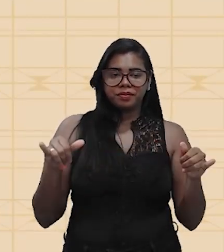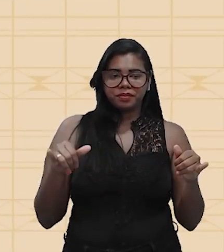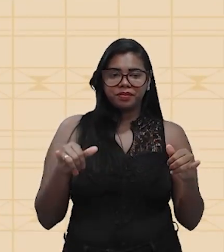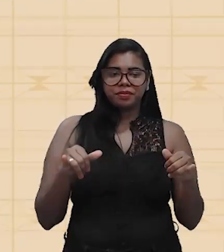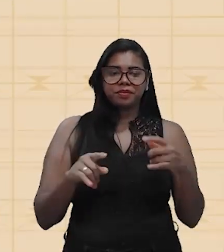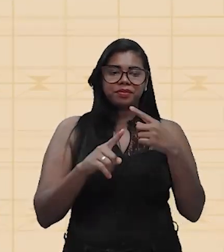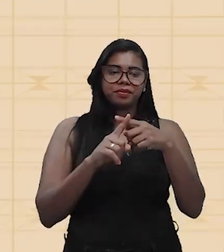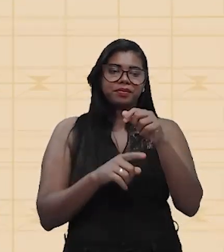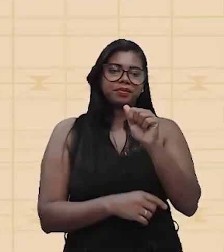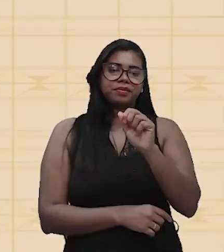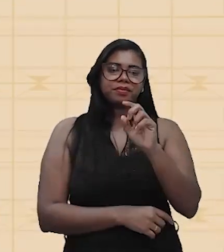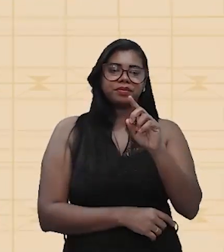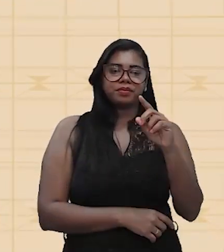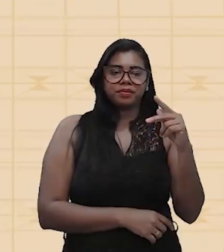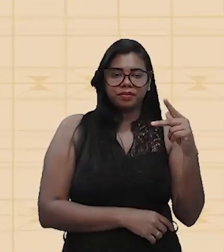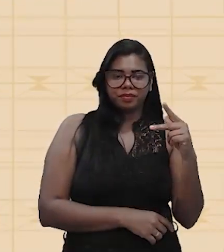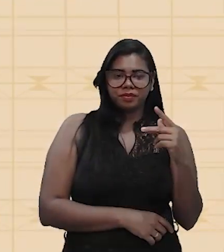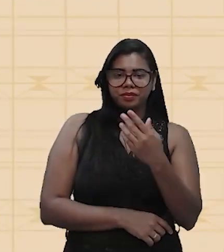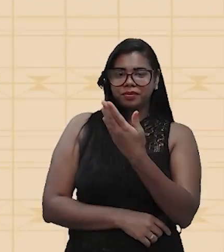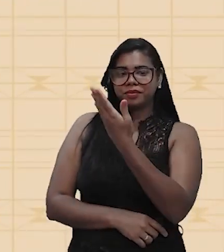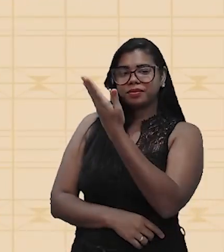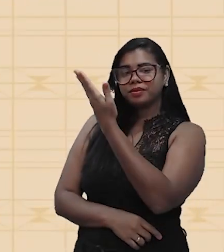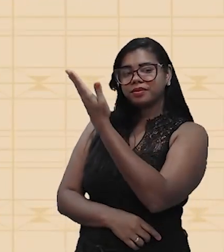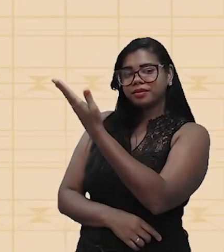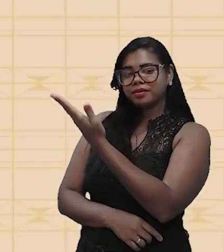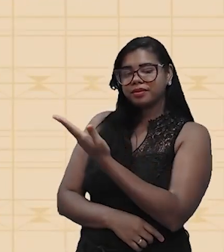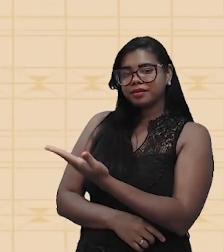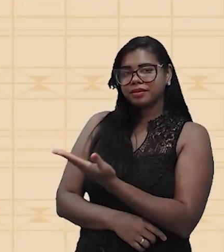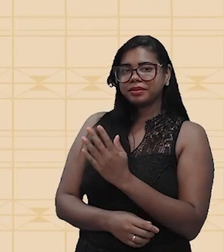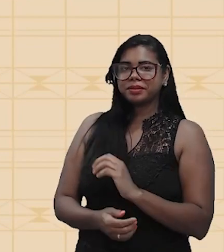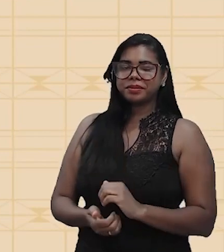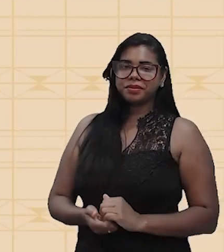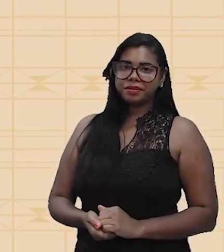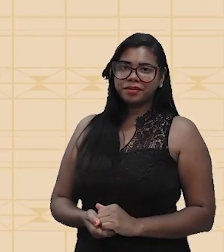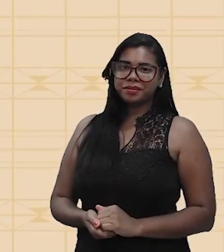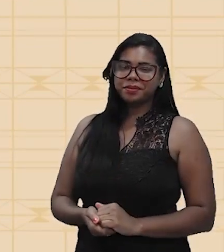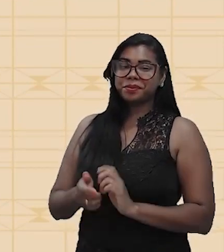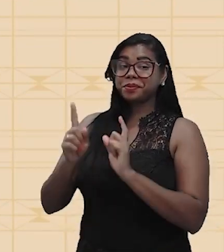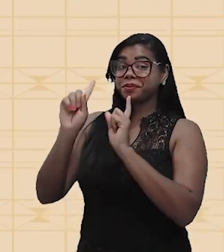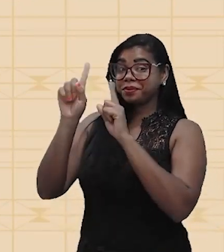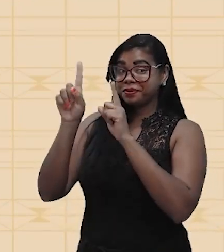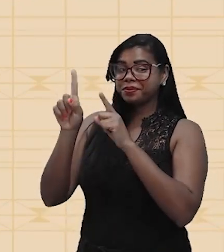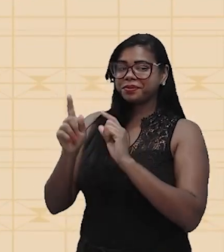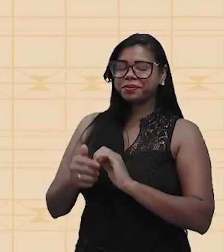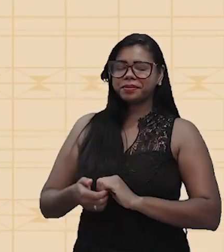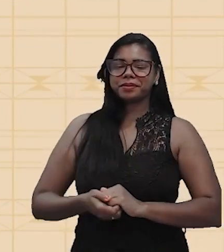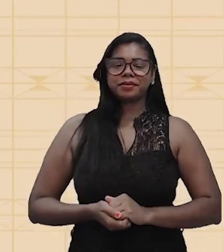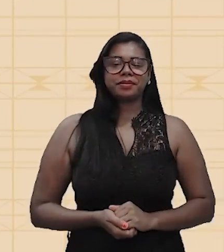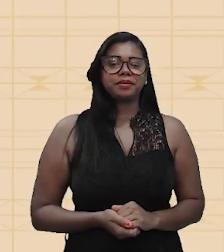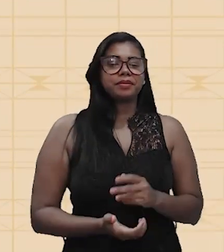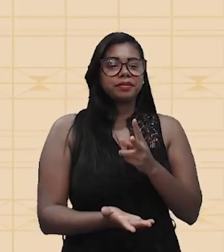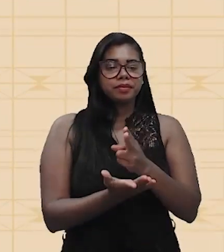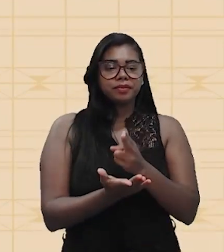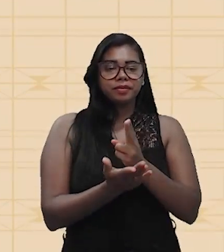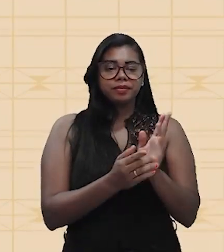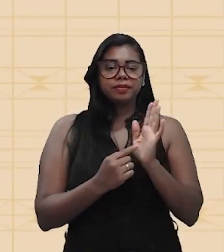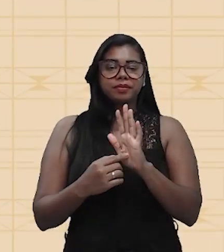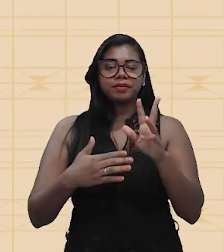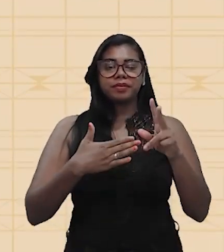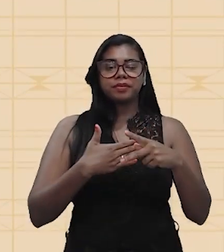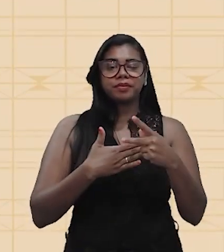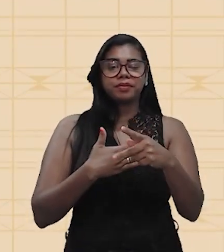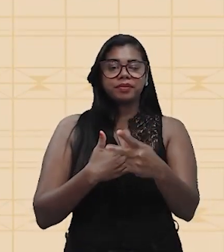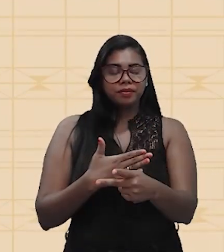DDP. Então, nesse caso, pessoal, o valor do resistor, ele sempre vai ser constante, independente